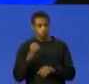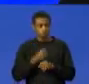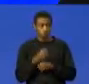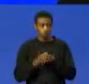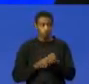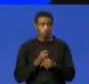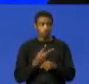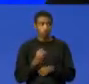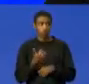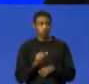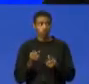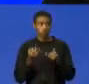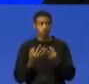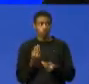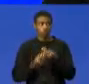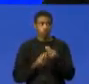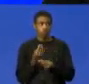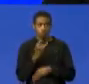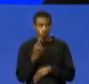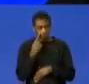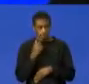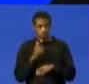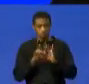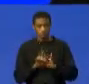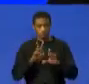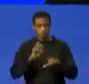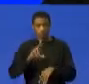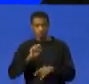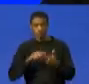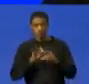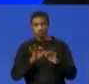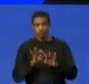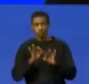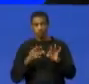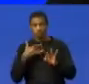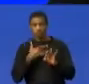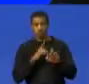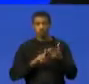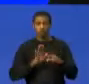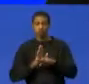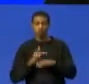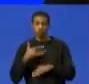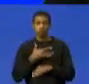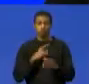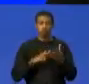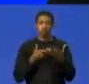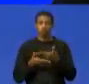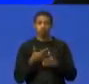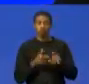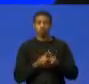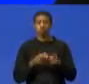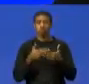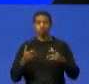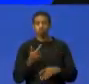que dispõe sobre a organização do SUS, o planejamento da saúde, assistência à saúde, né, e articulação entre